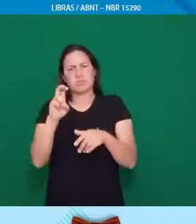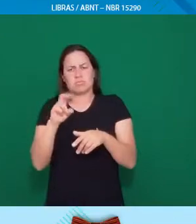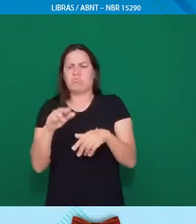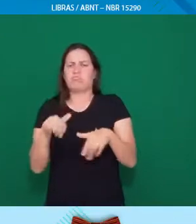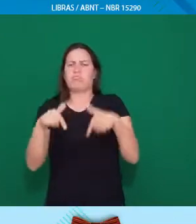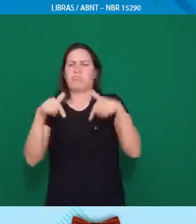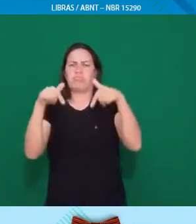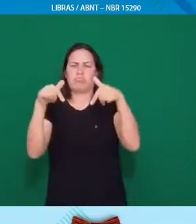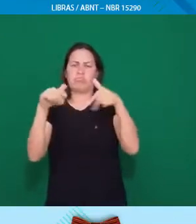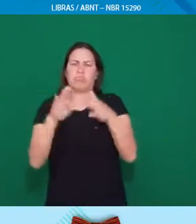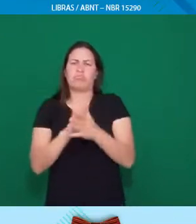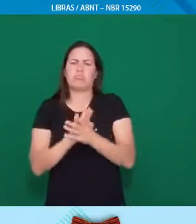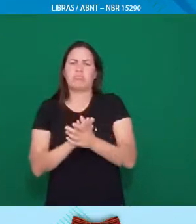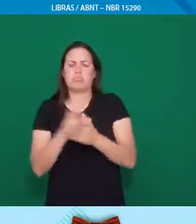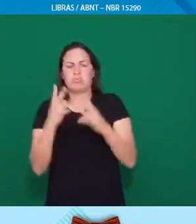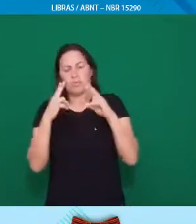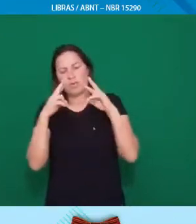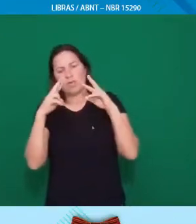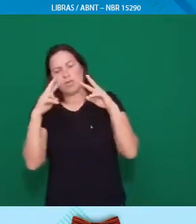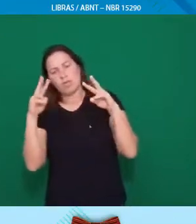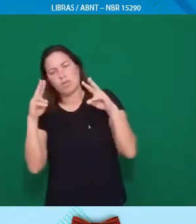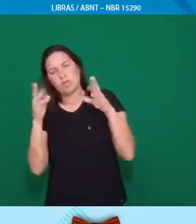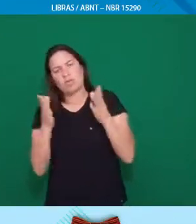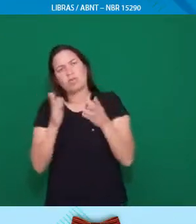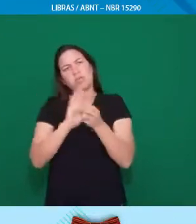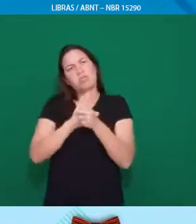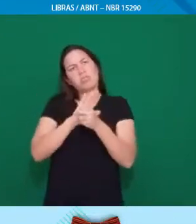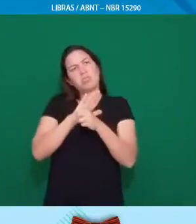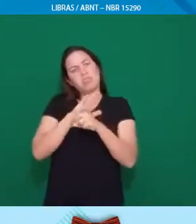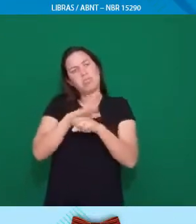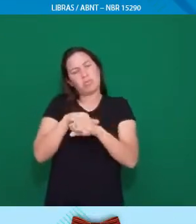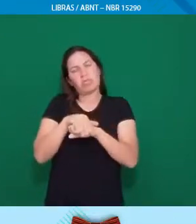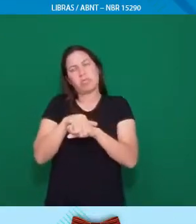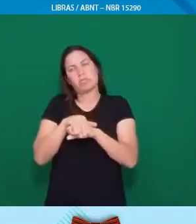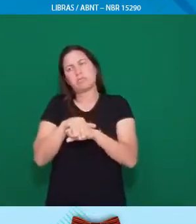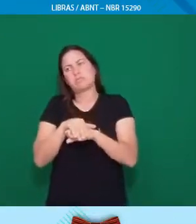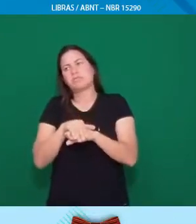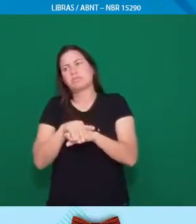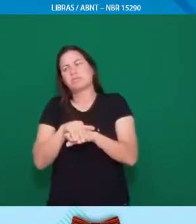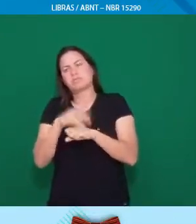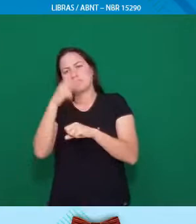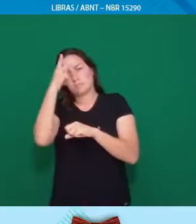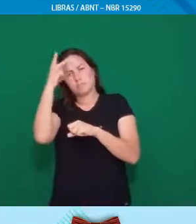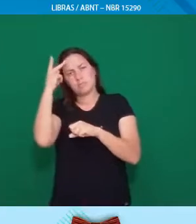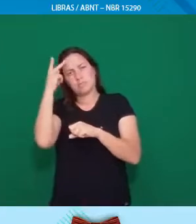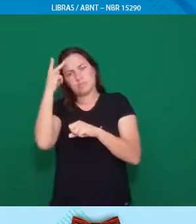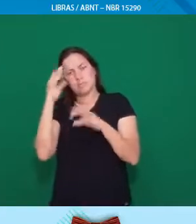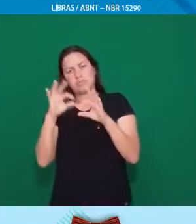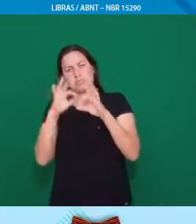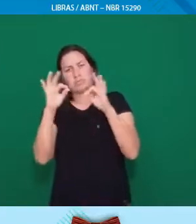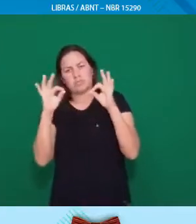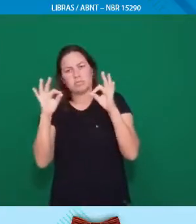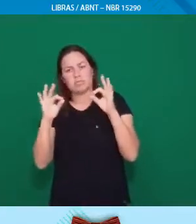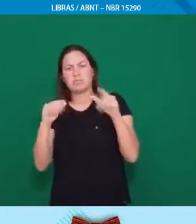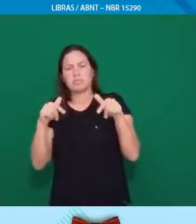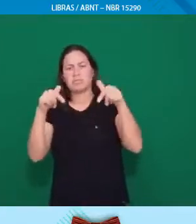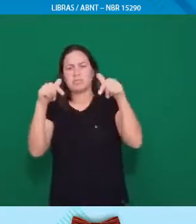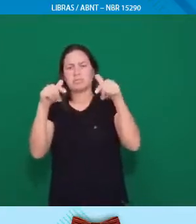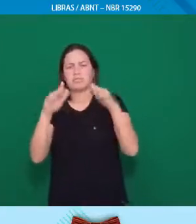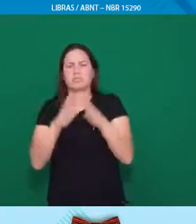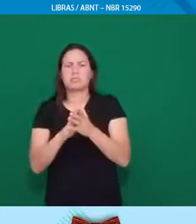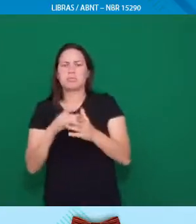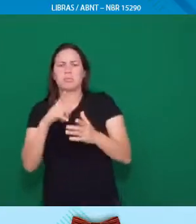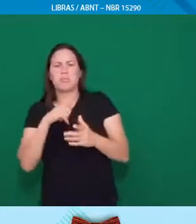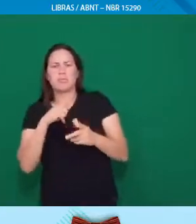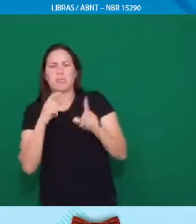homenageados e olhando aqui hoje vendo as pessoas que foram homenageados aqui